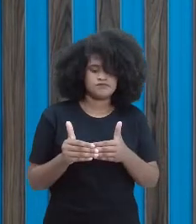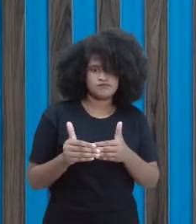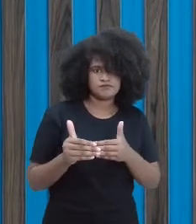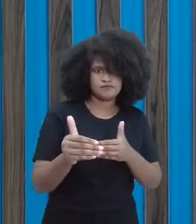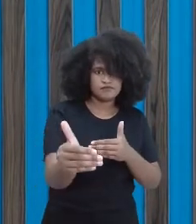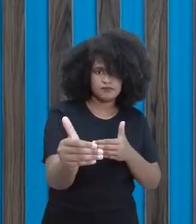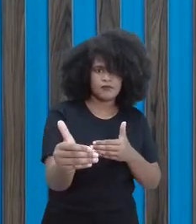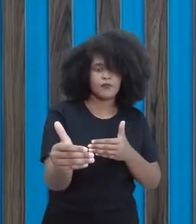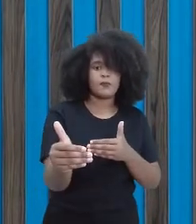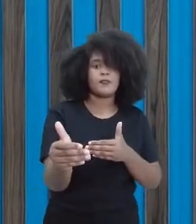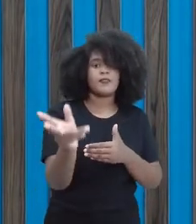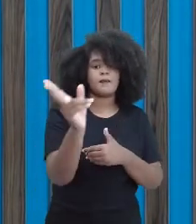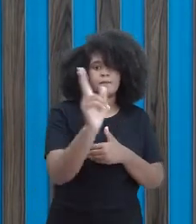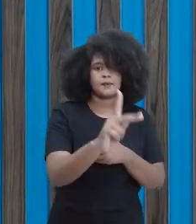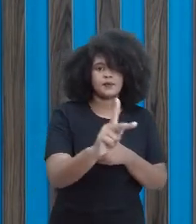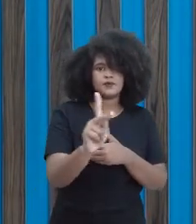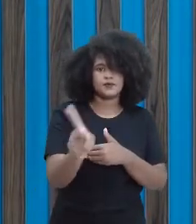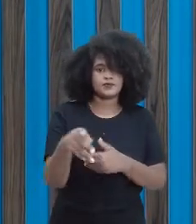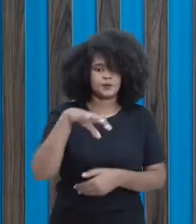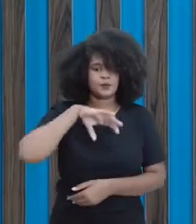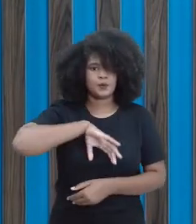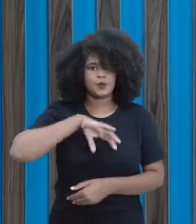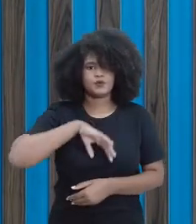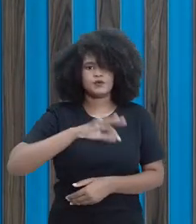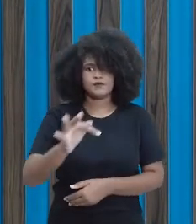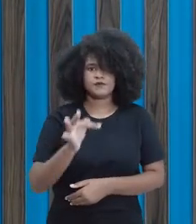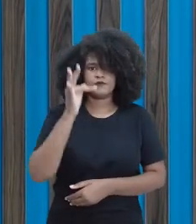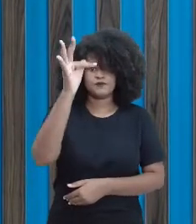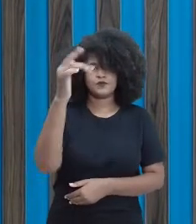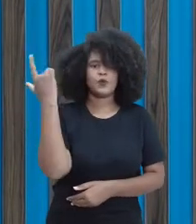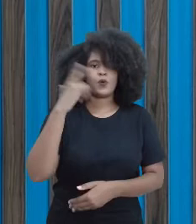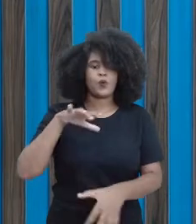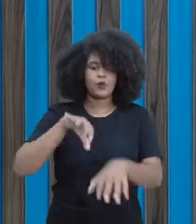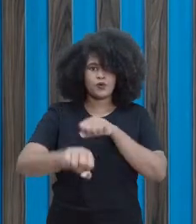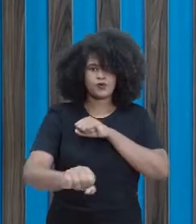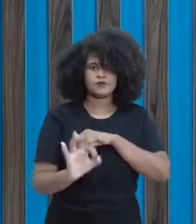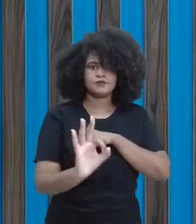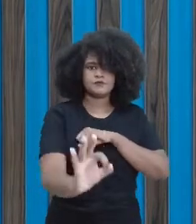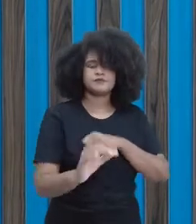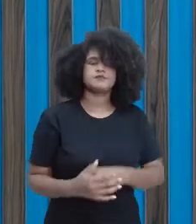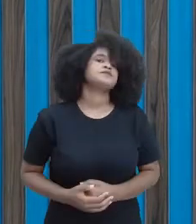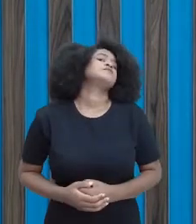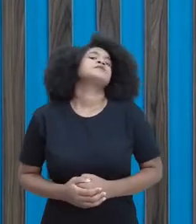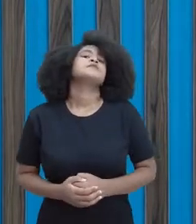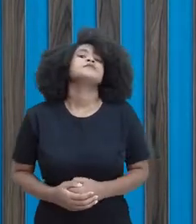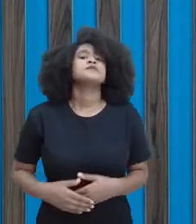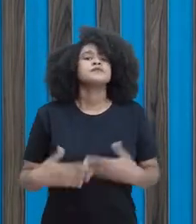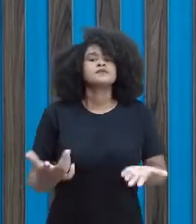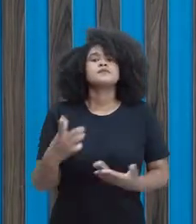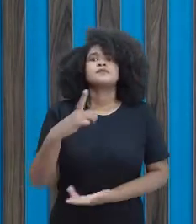um professor de português, de língua portuguesa, tá? Olha lá, temos